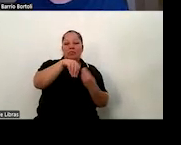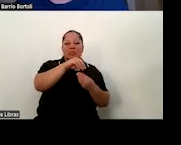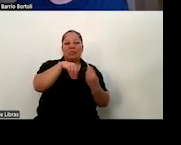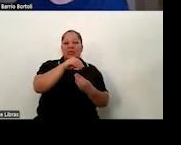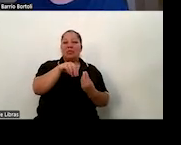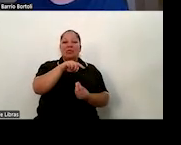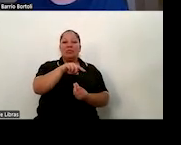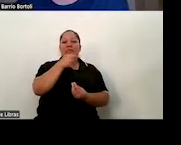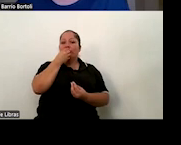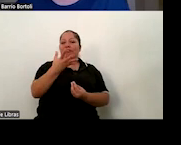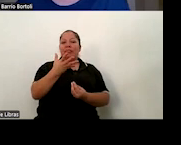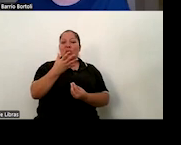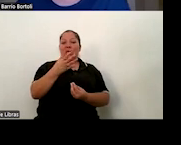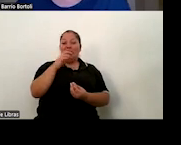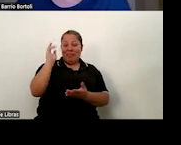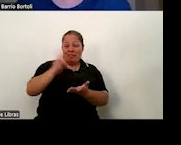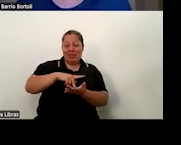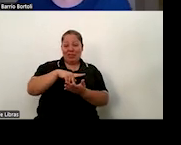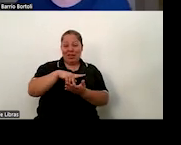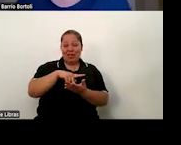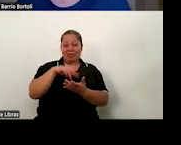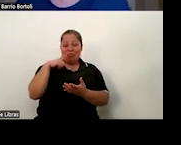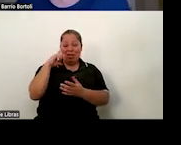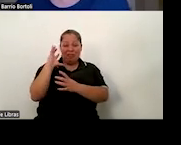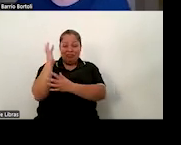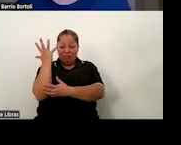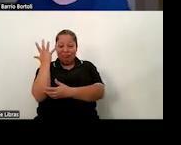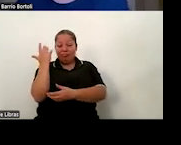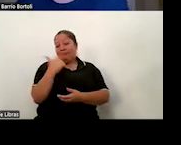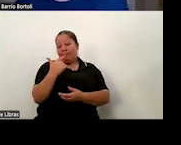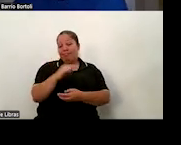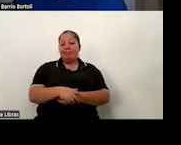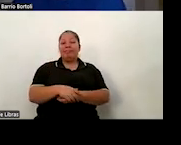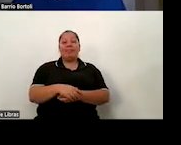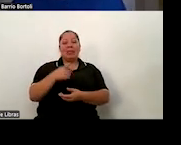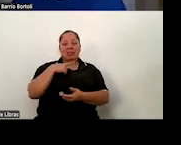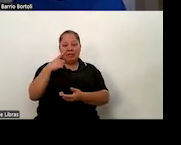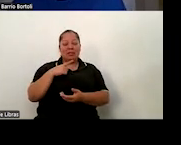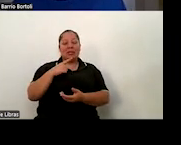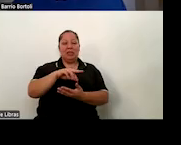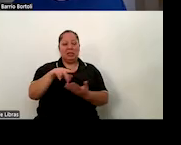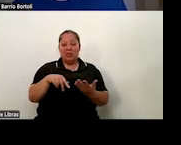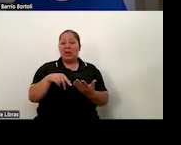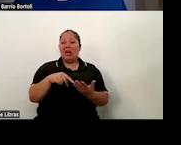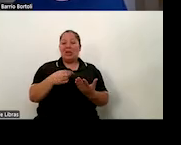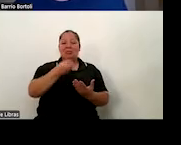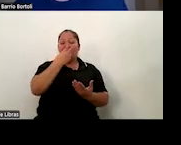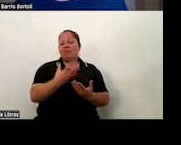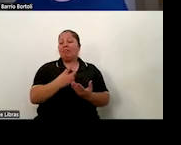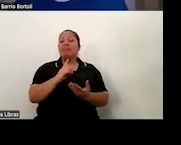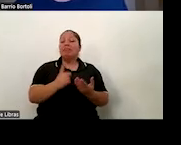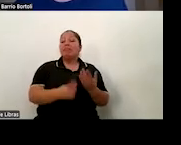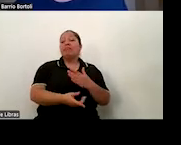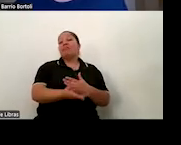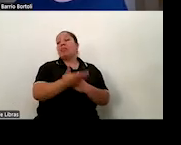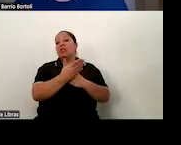dos ultraprocessados é uma opção que não tem valor nutricional nenhum, é muito pobre. Só vai te oferecer substâncias ruins e uma